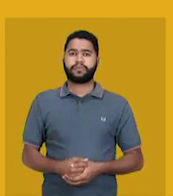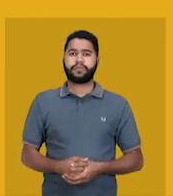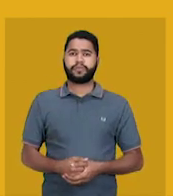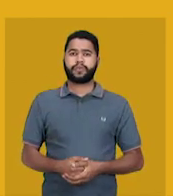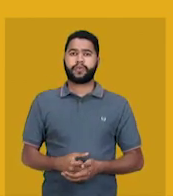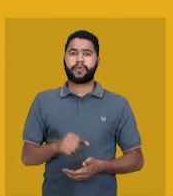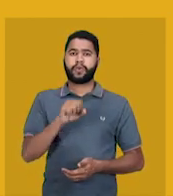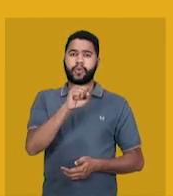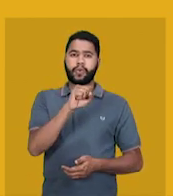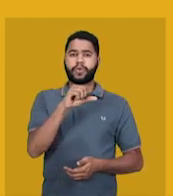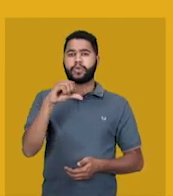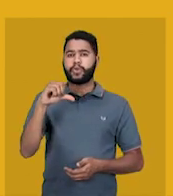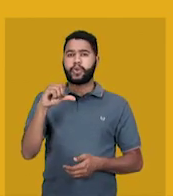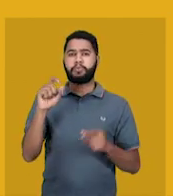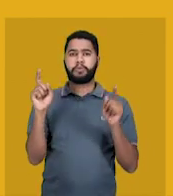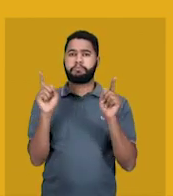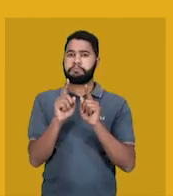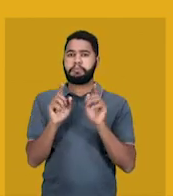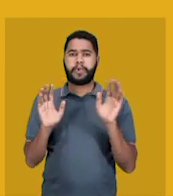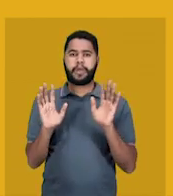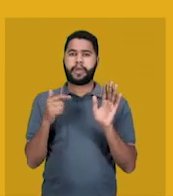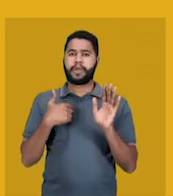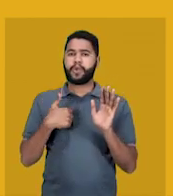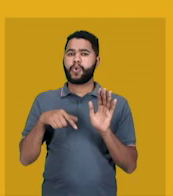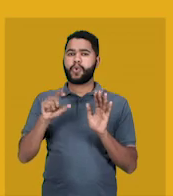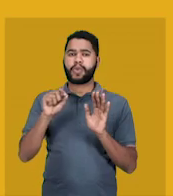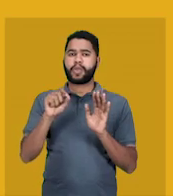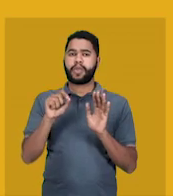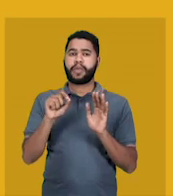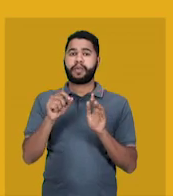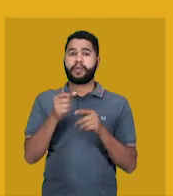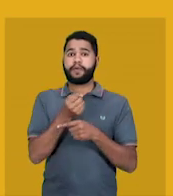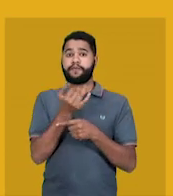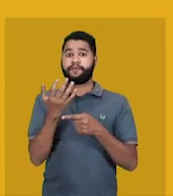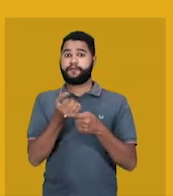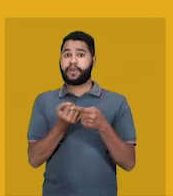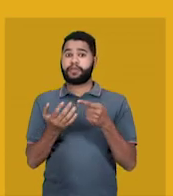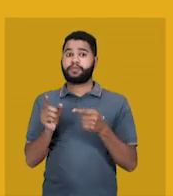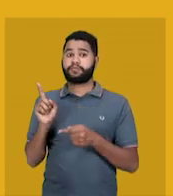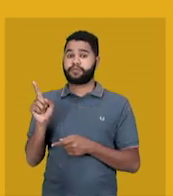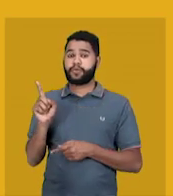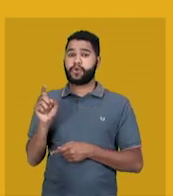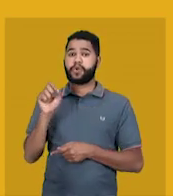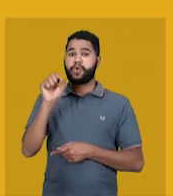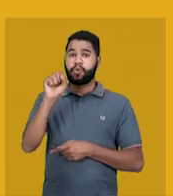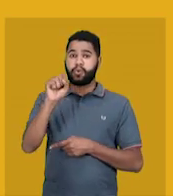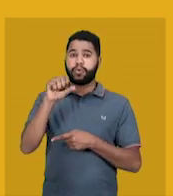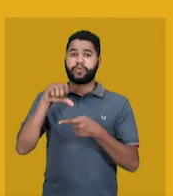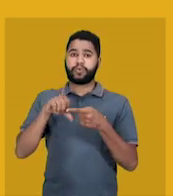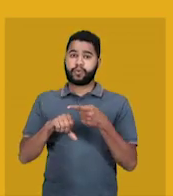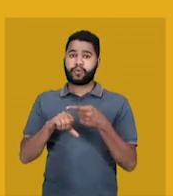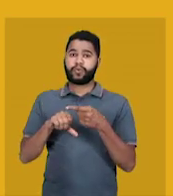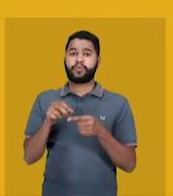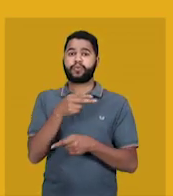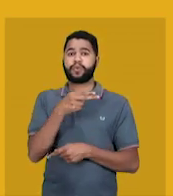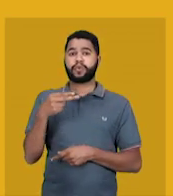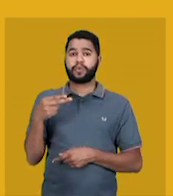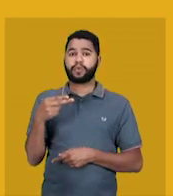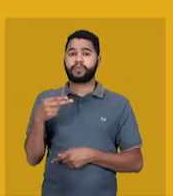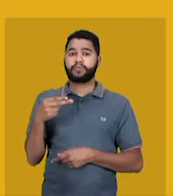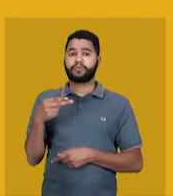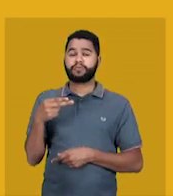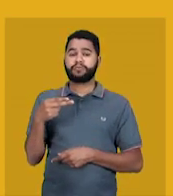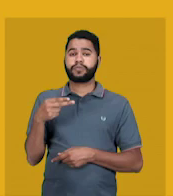989 não dá para subir ficar mais então eu voltei a seguinte fração 18 novos =